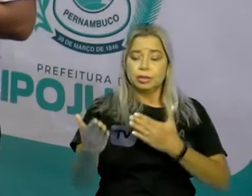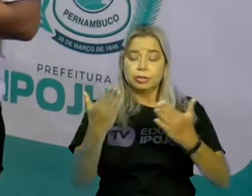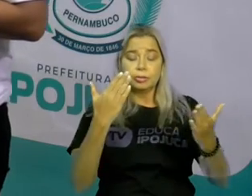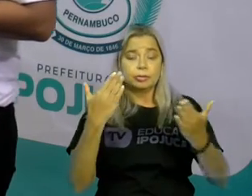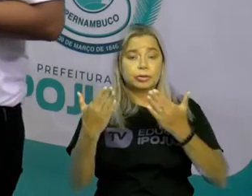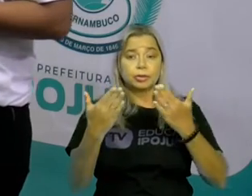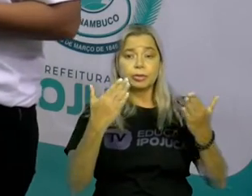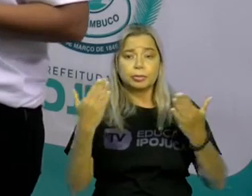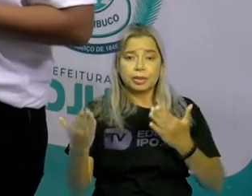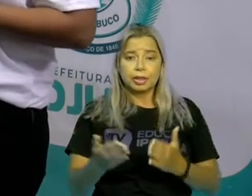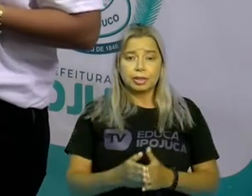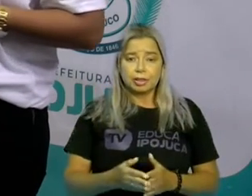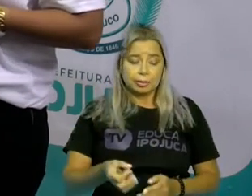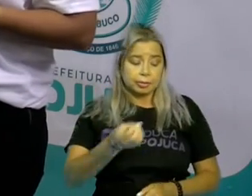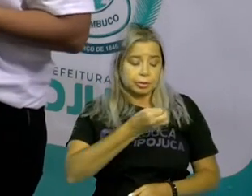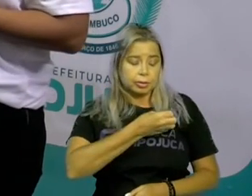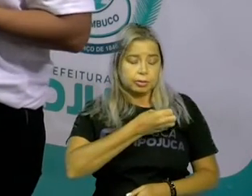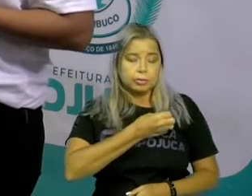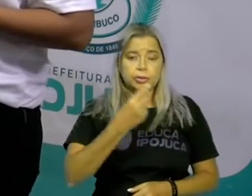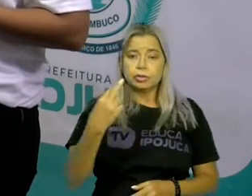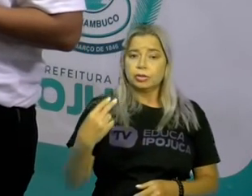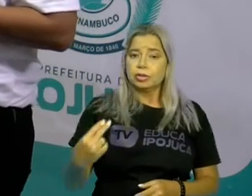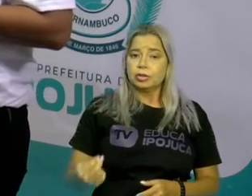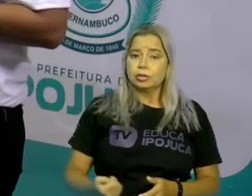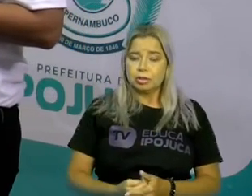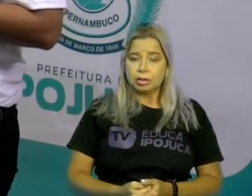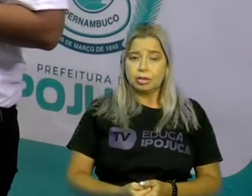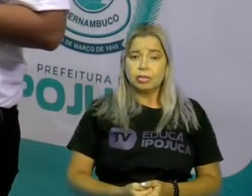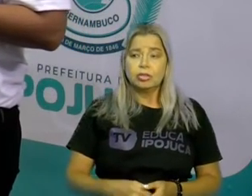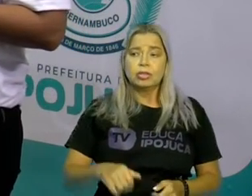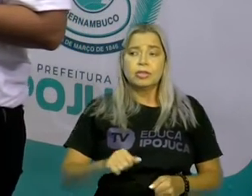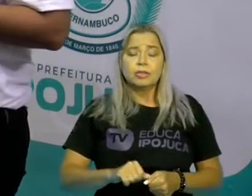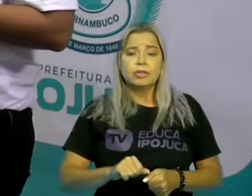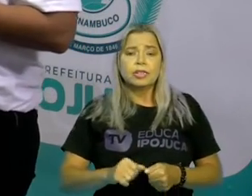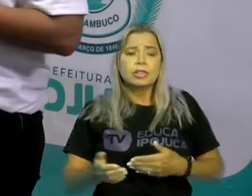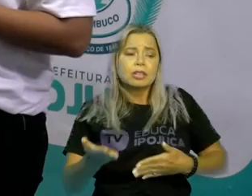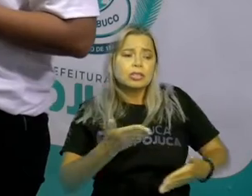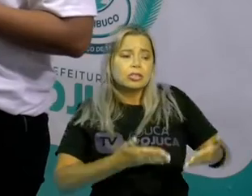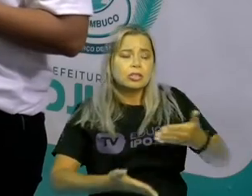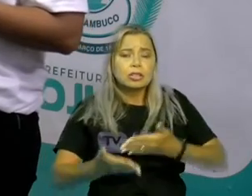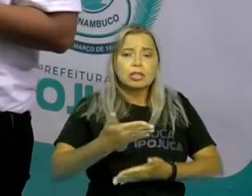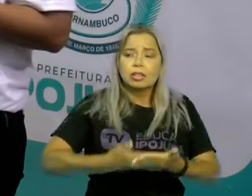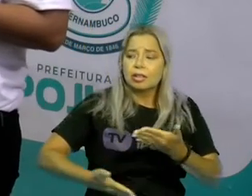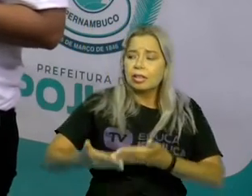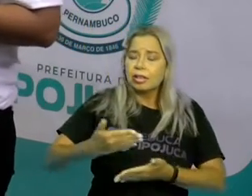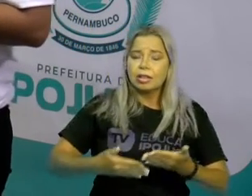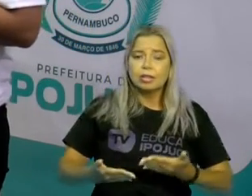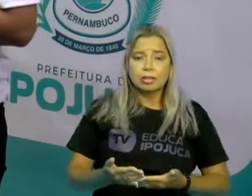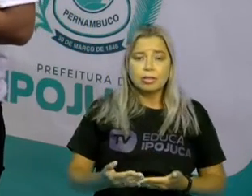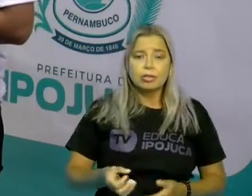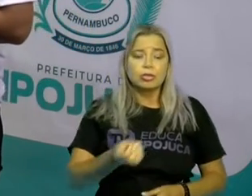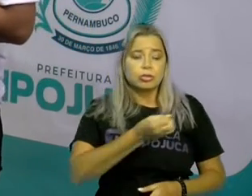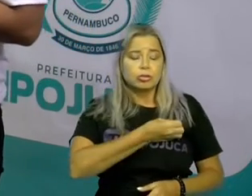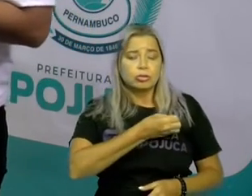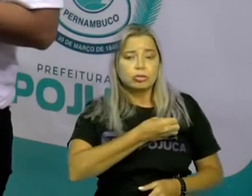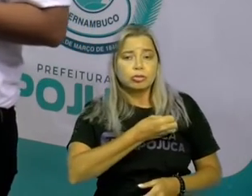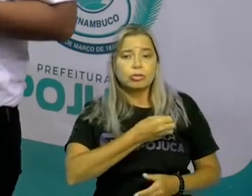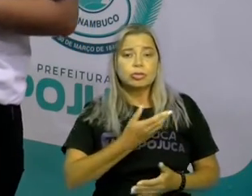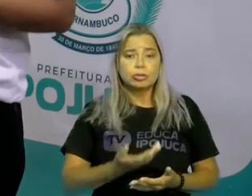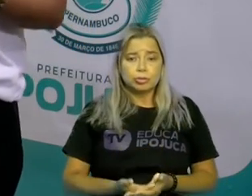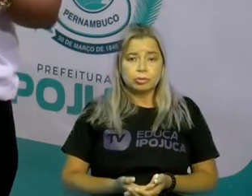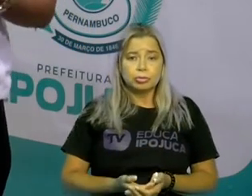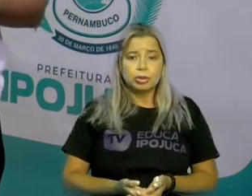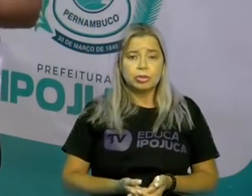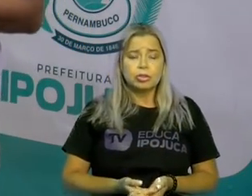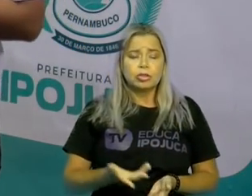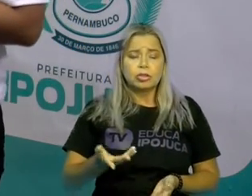unidade de milhar, estabelecendo as relações entre os registros numéricos e em língua materna, conhecendo números